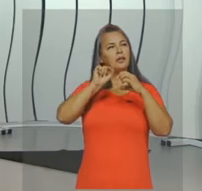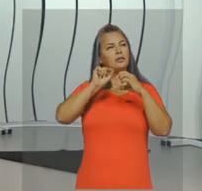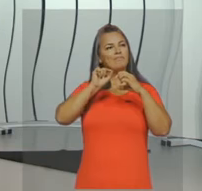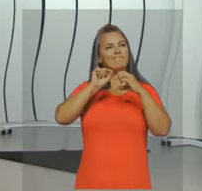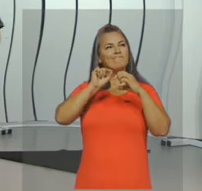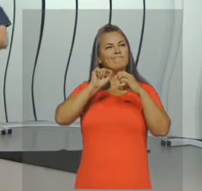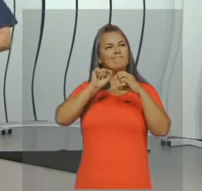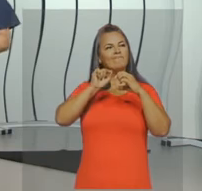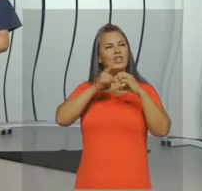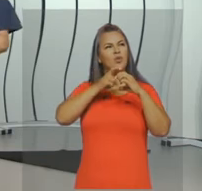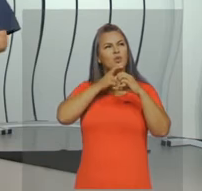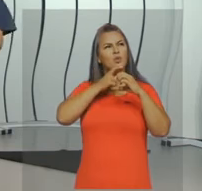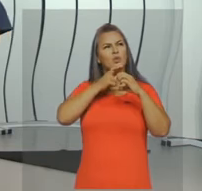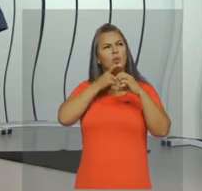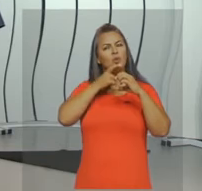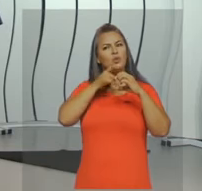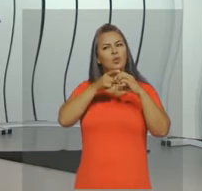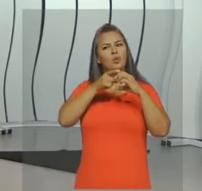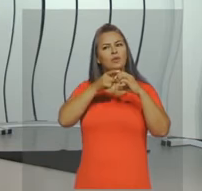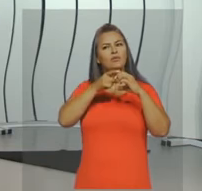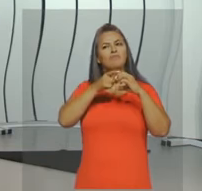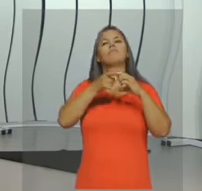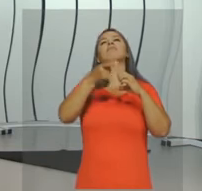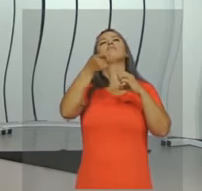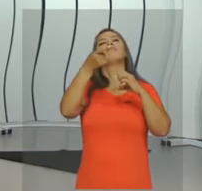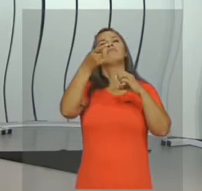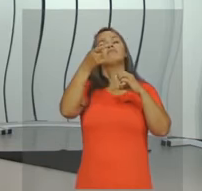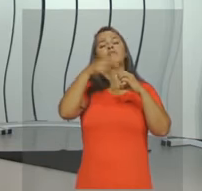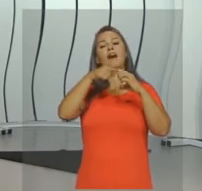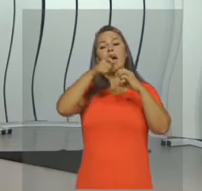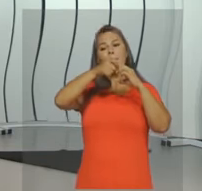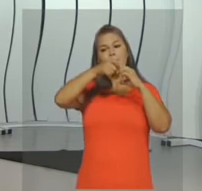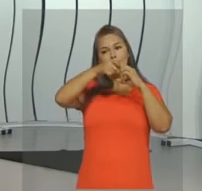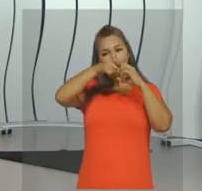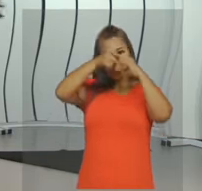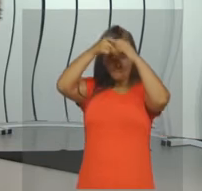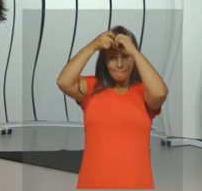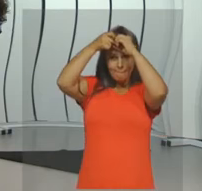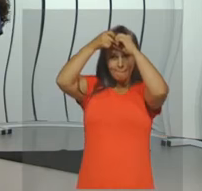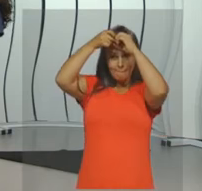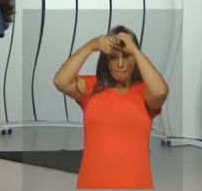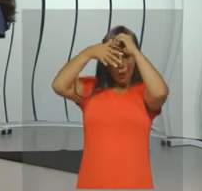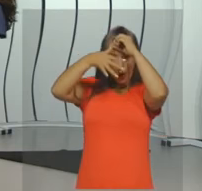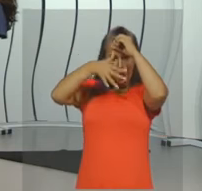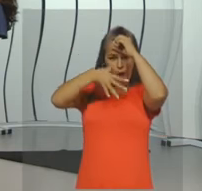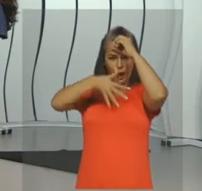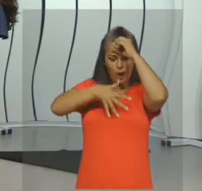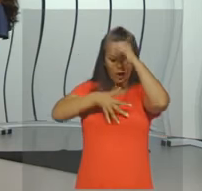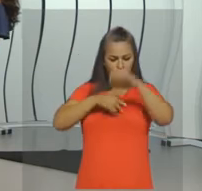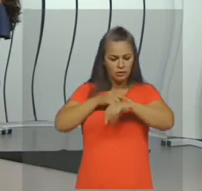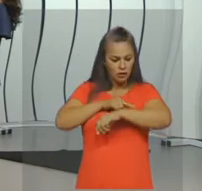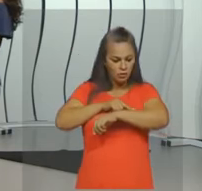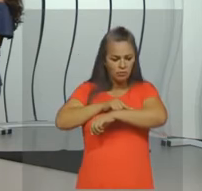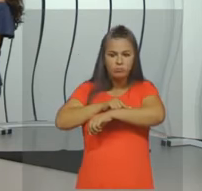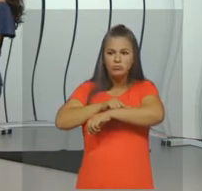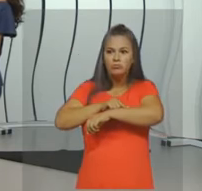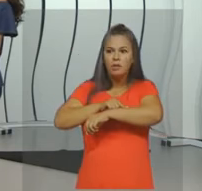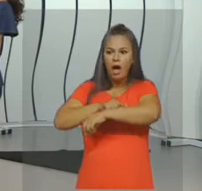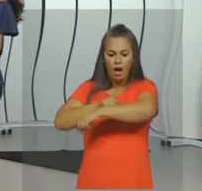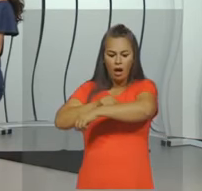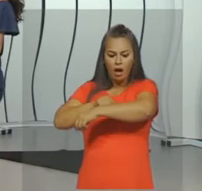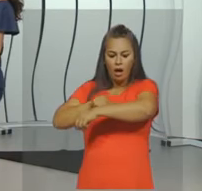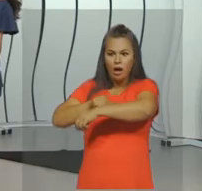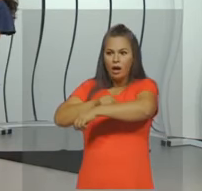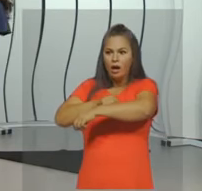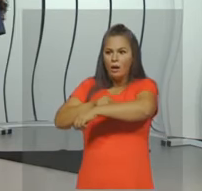aquela sensação e vai devolver em forma de impulso nervoso. Esse impulso nervoso, ele vai